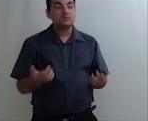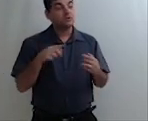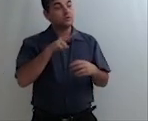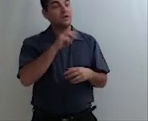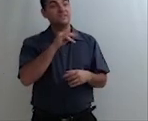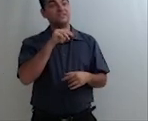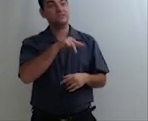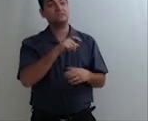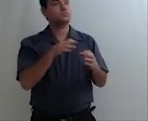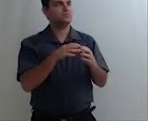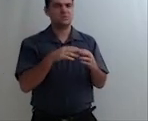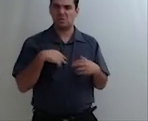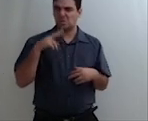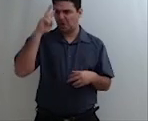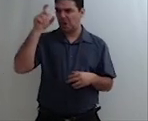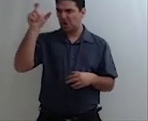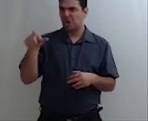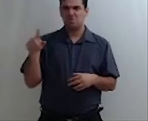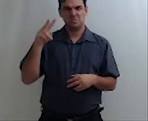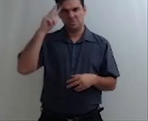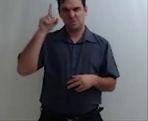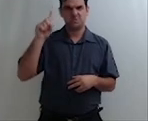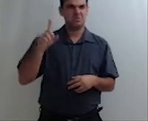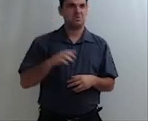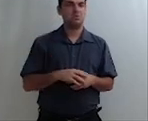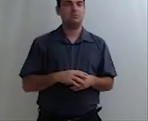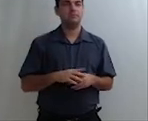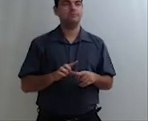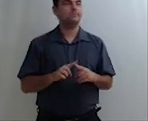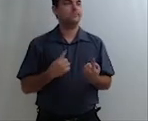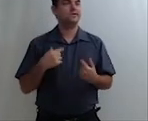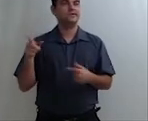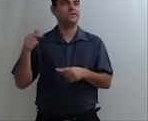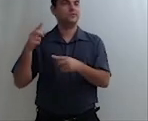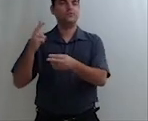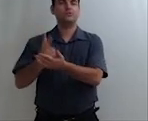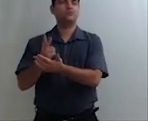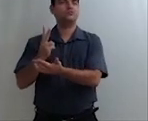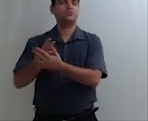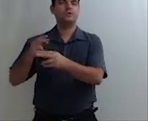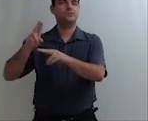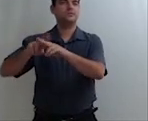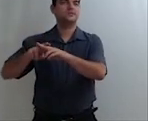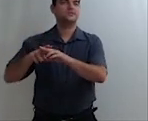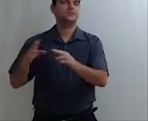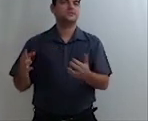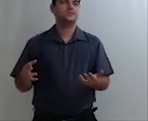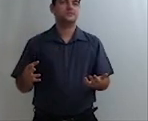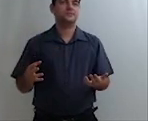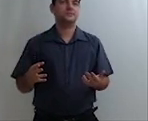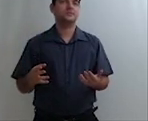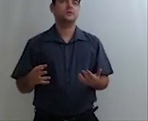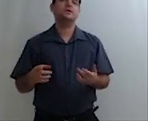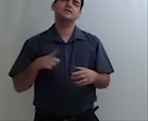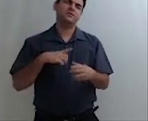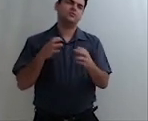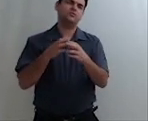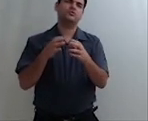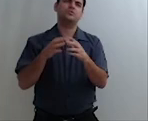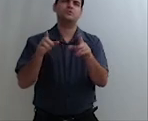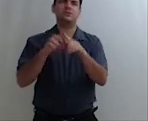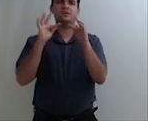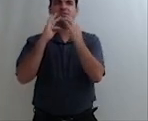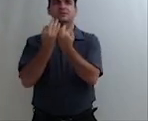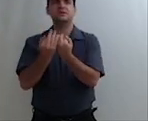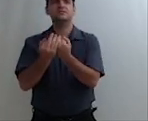ele não participou e esse rapaz está preso esse jovem está preso não só ele está preso mas toda a família está presa